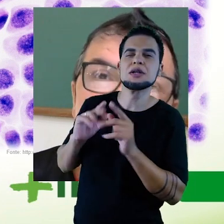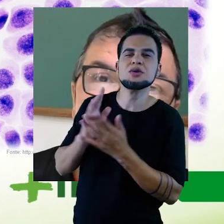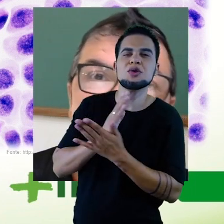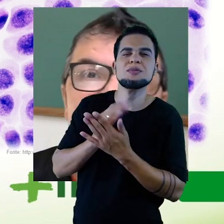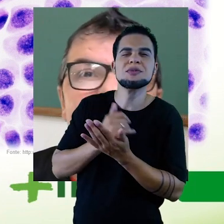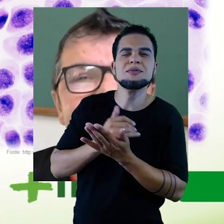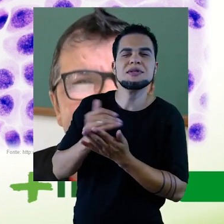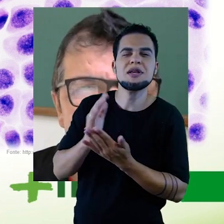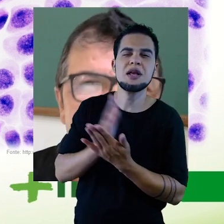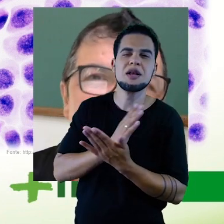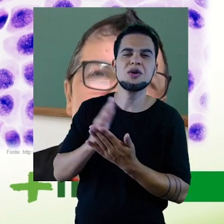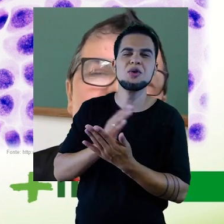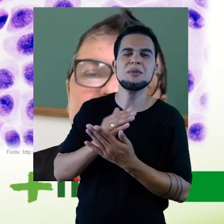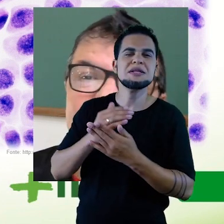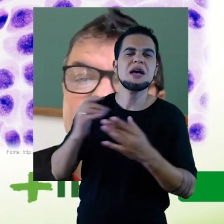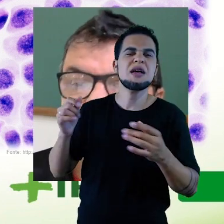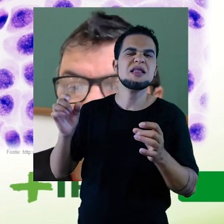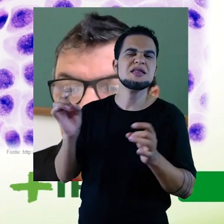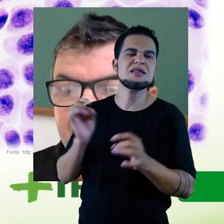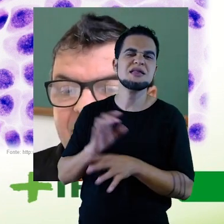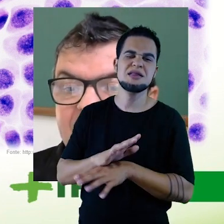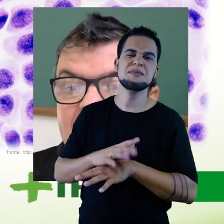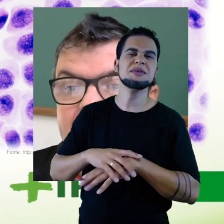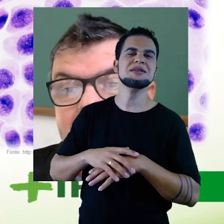Umas começando, outras terminando, sabe?